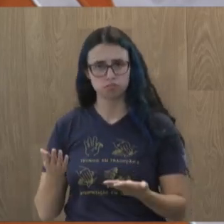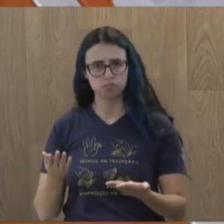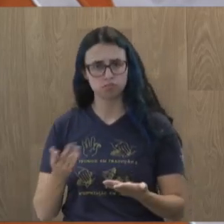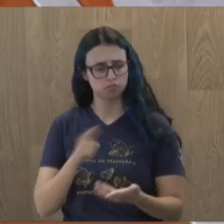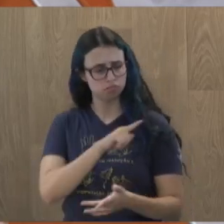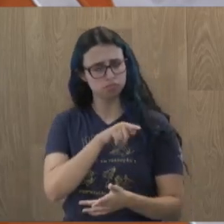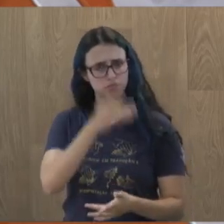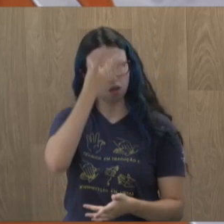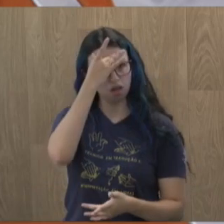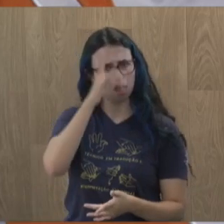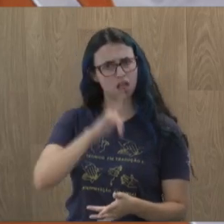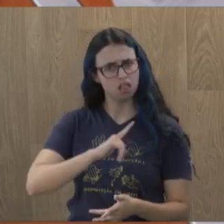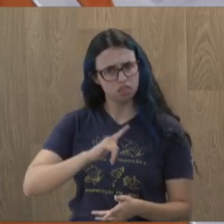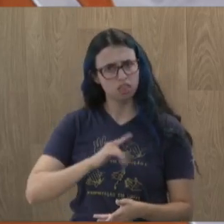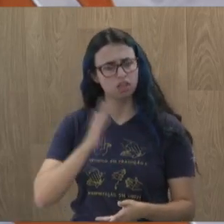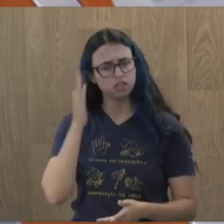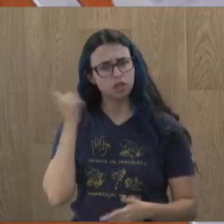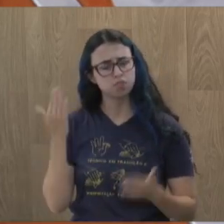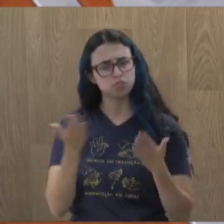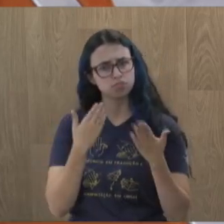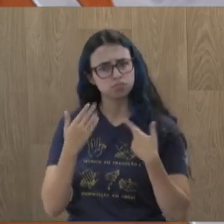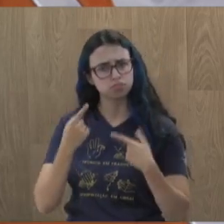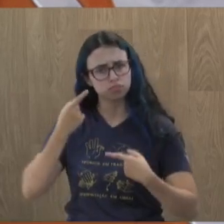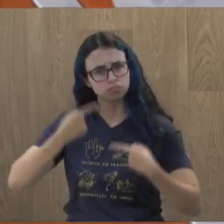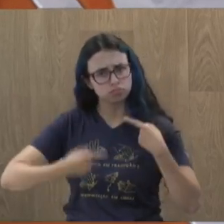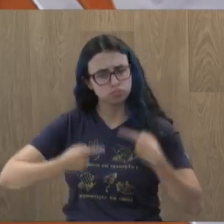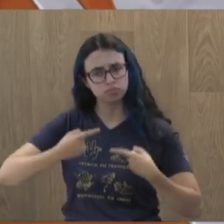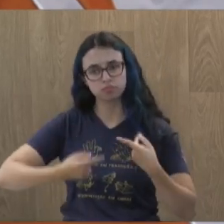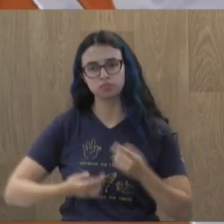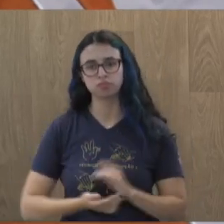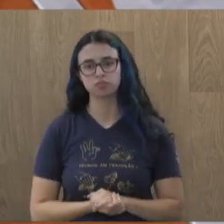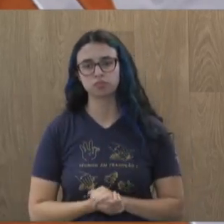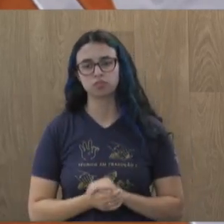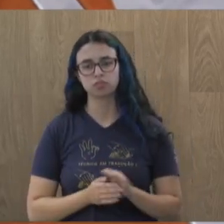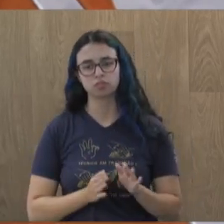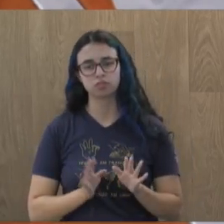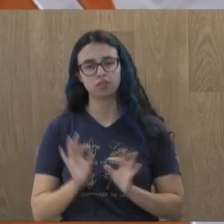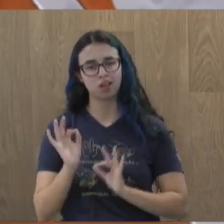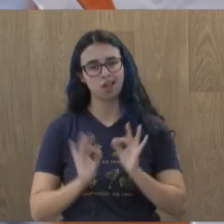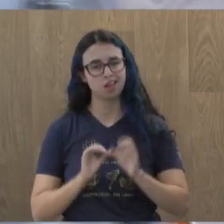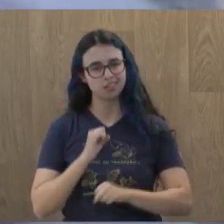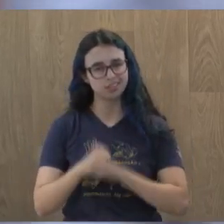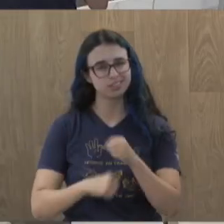Tá bom? Prepara o lombo aí, nego, que tá chegando, ano que vem. Vambora.